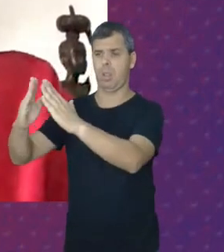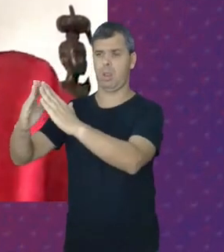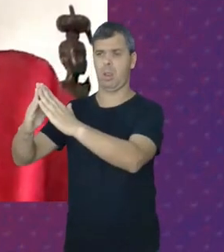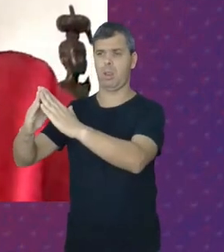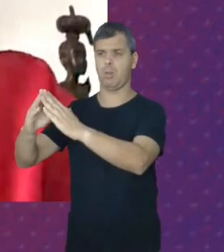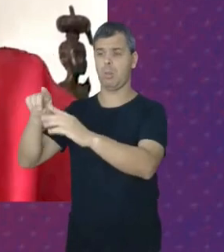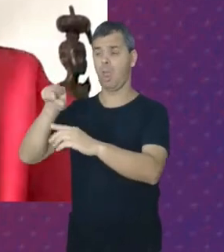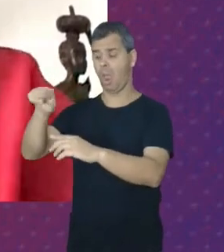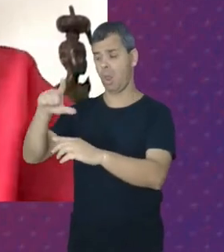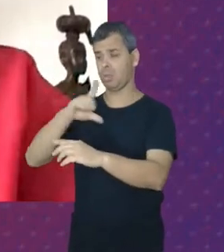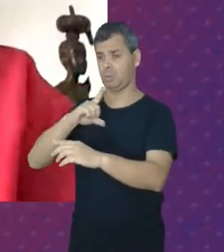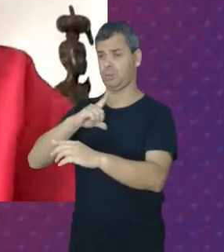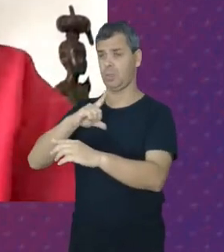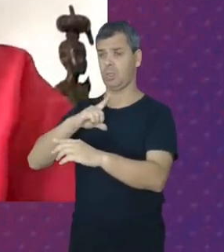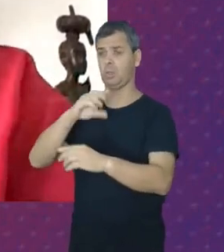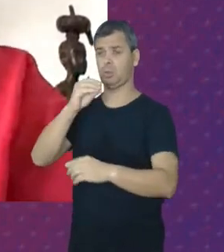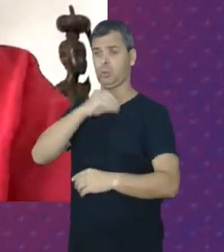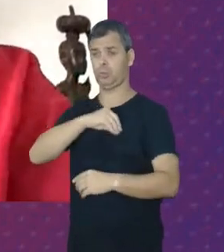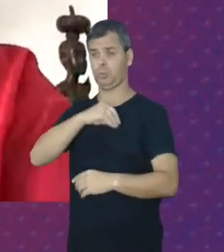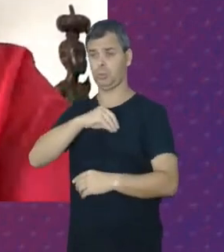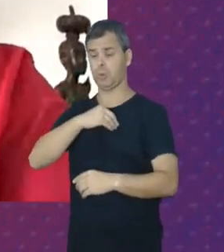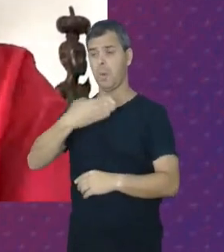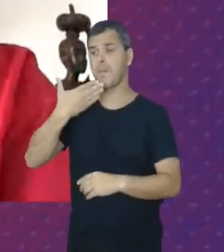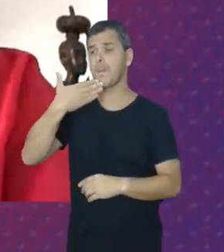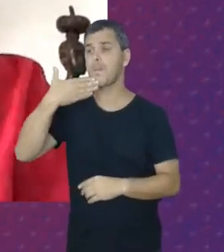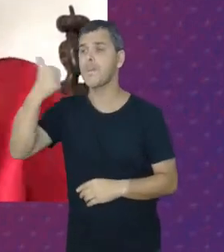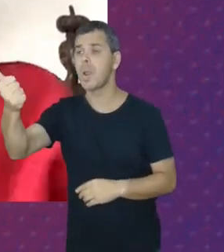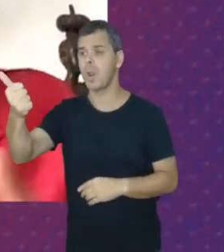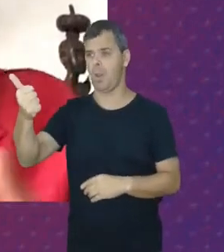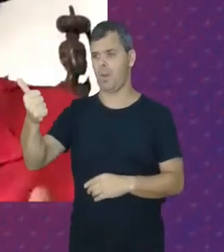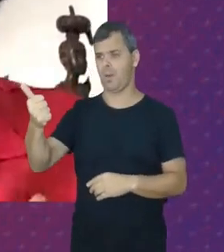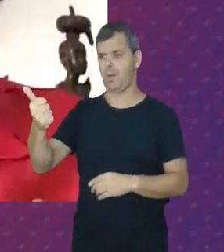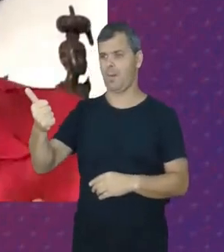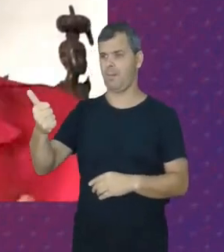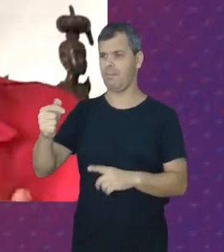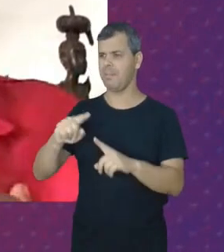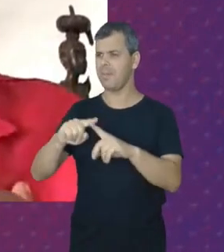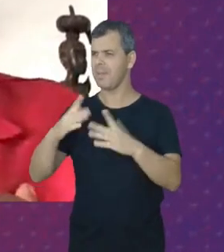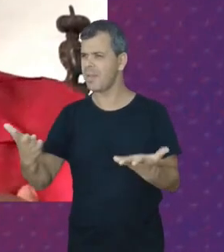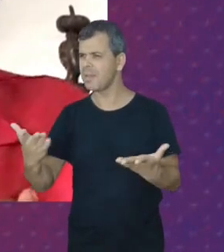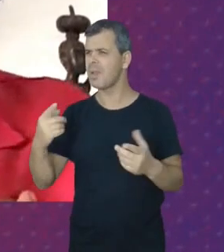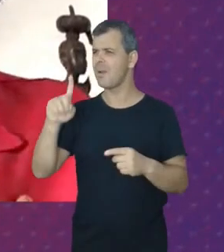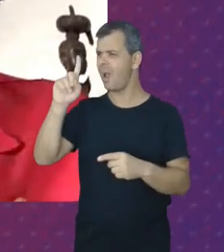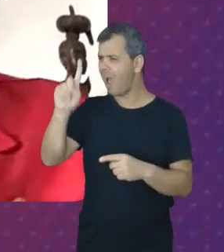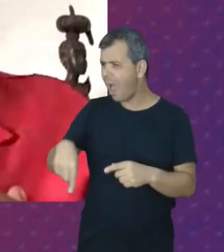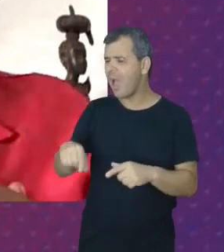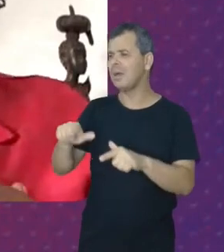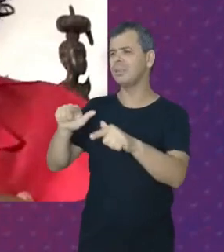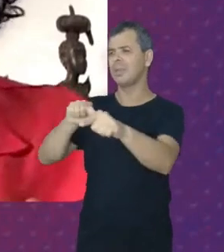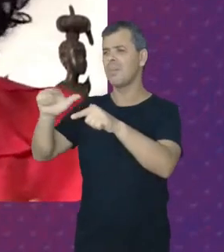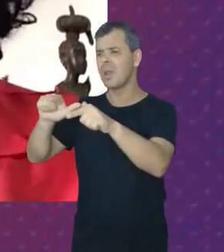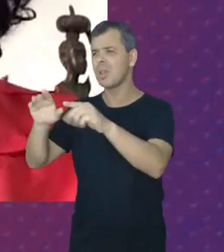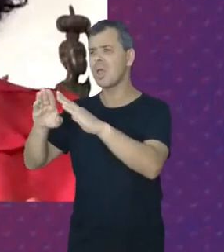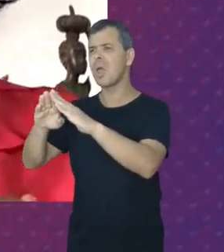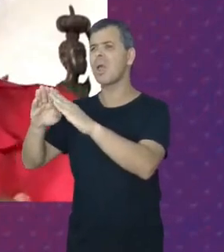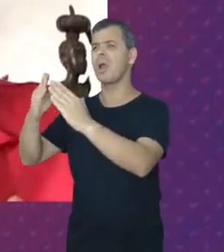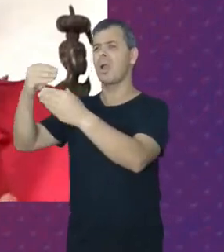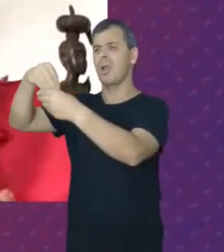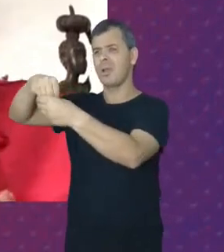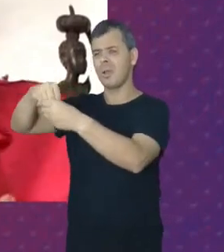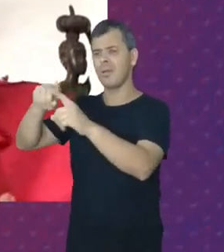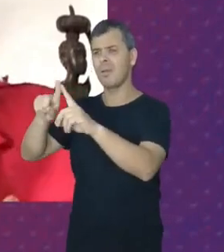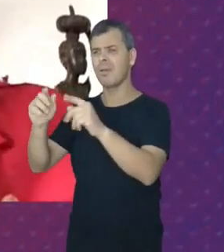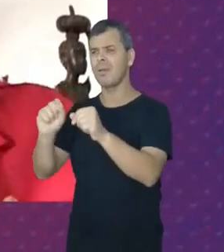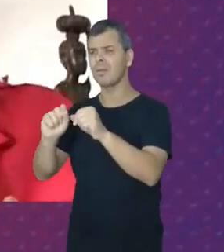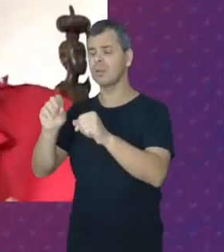Elas tivessem Um salário Melhor e compensador Também a Trabalhadora Doméstica Ali estava Para